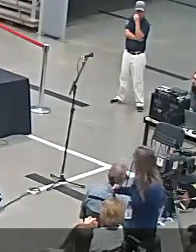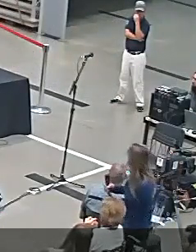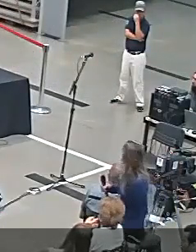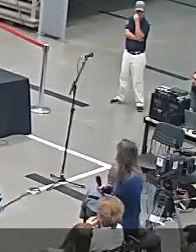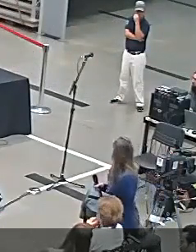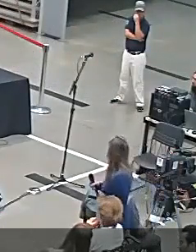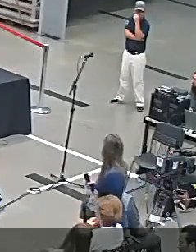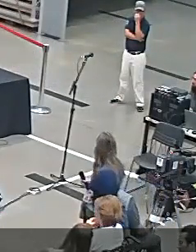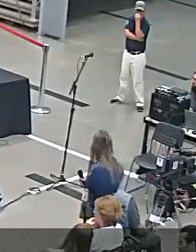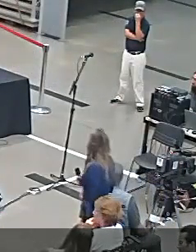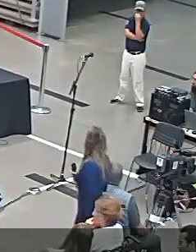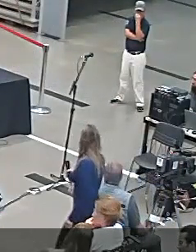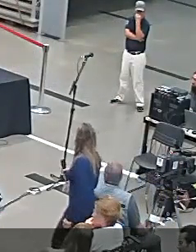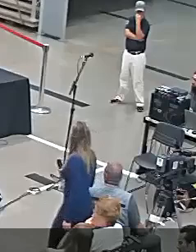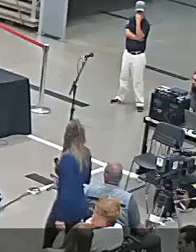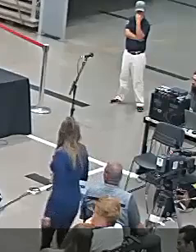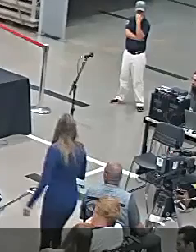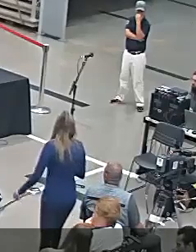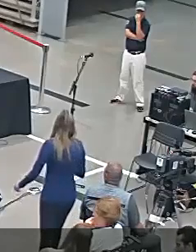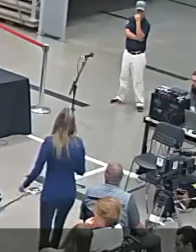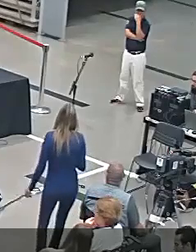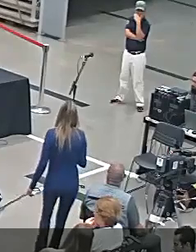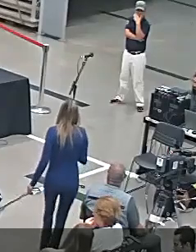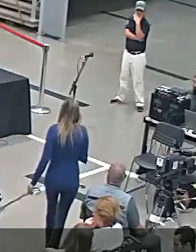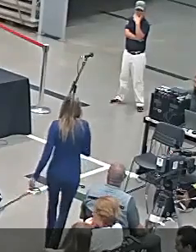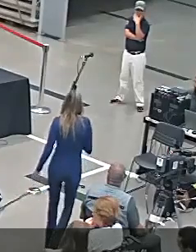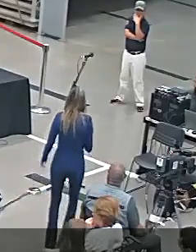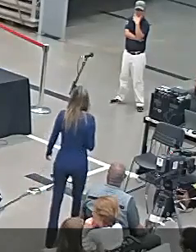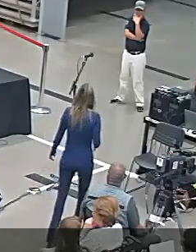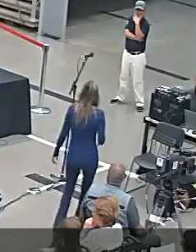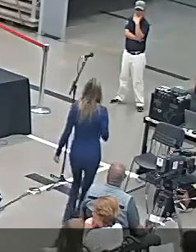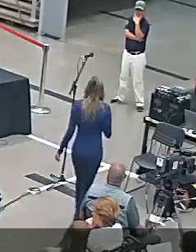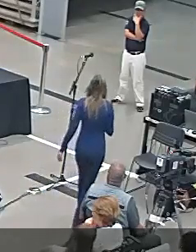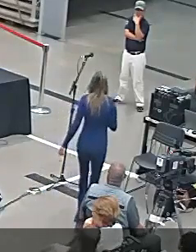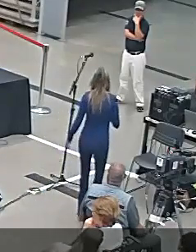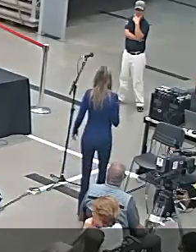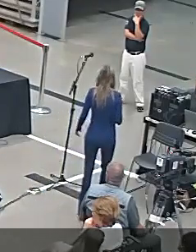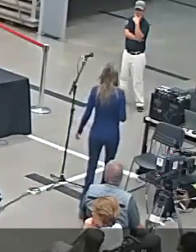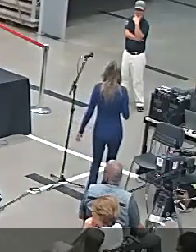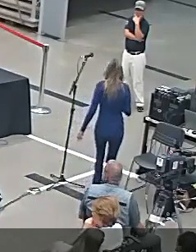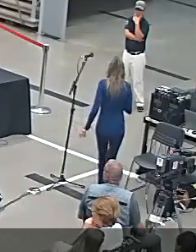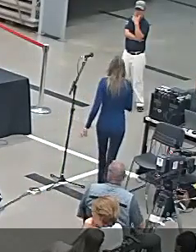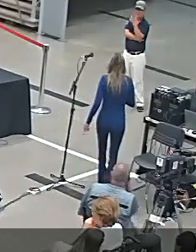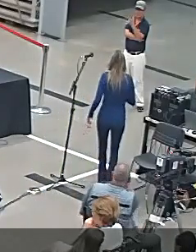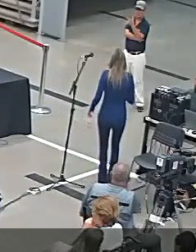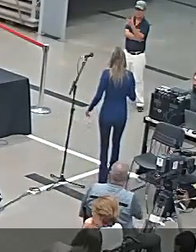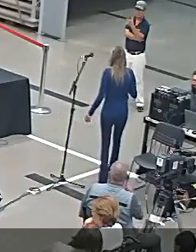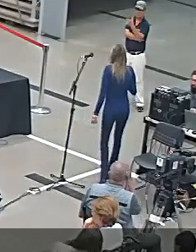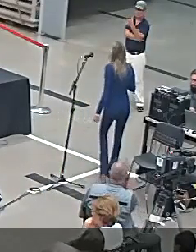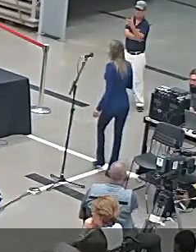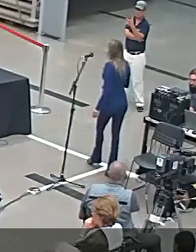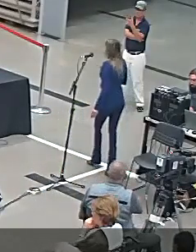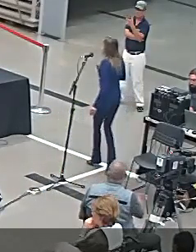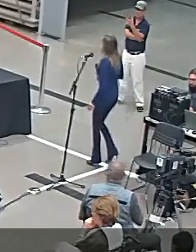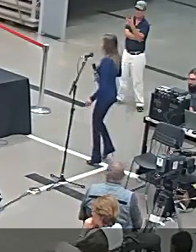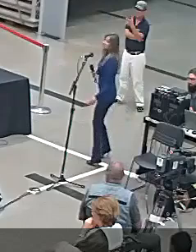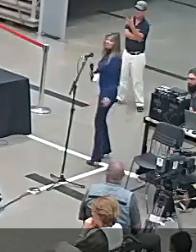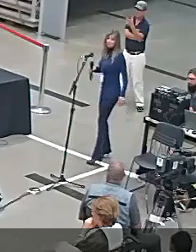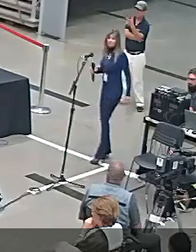estabelece uma política de acessibilidade para pessoa com deficiência ou mobilidade